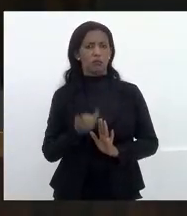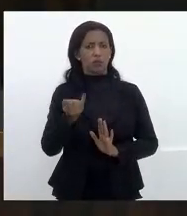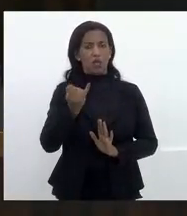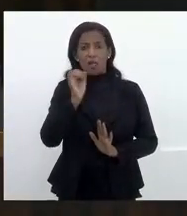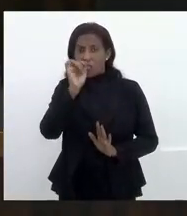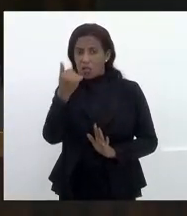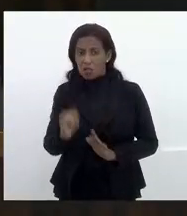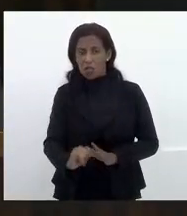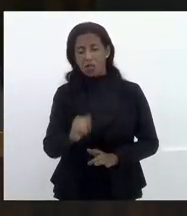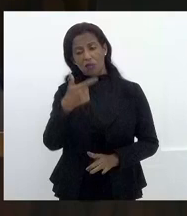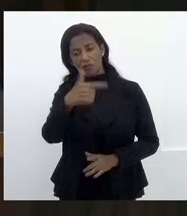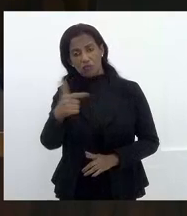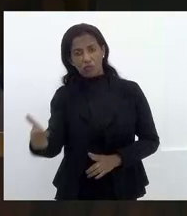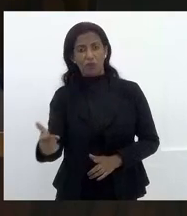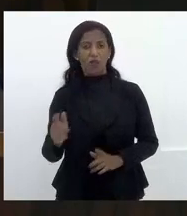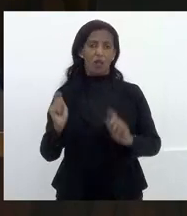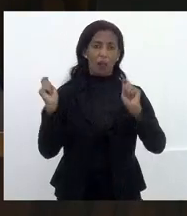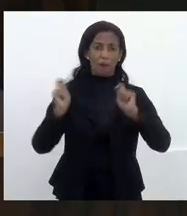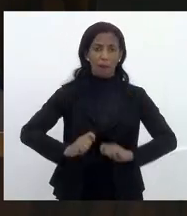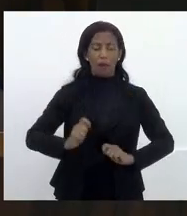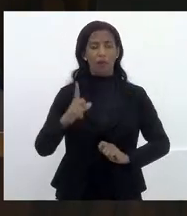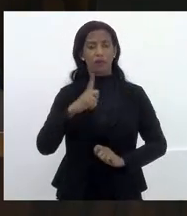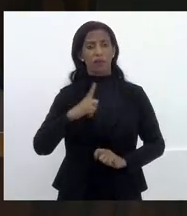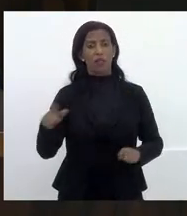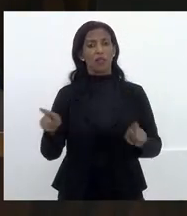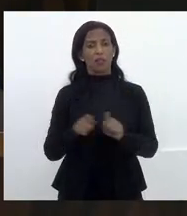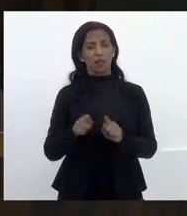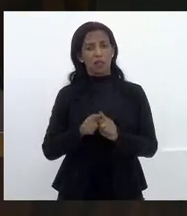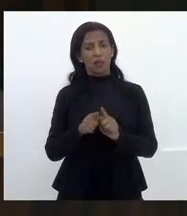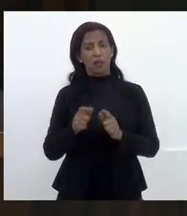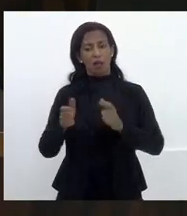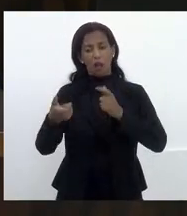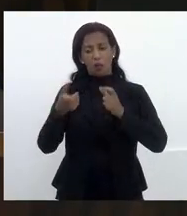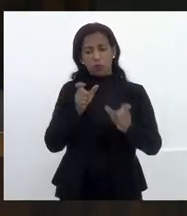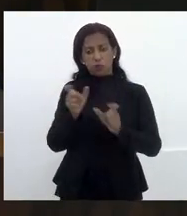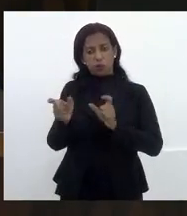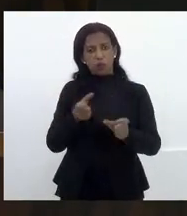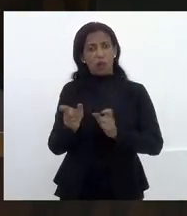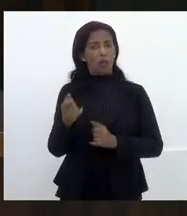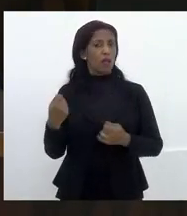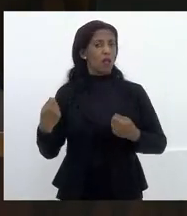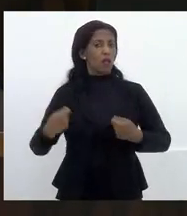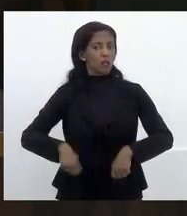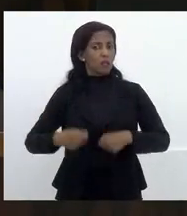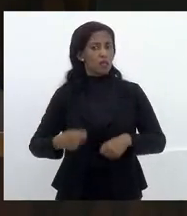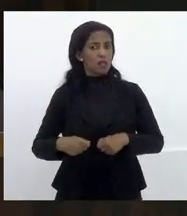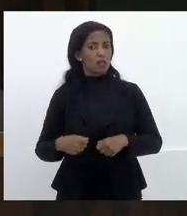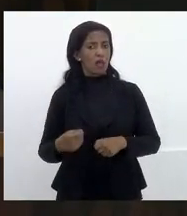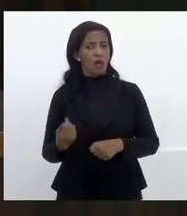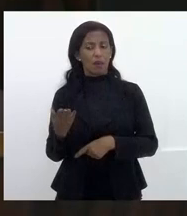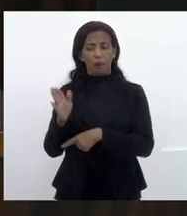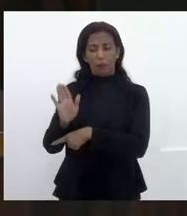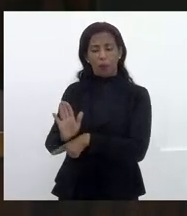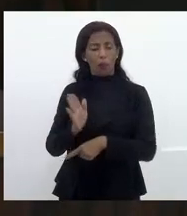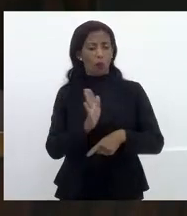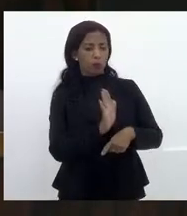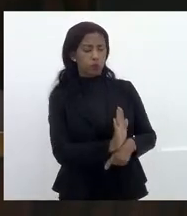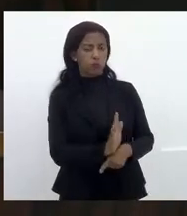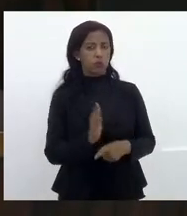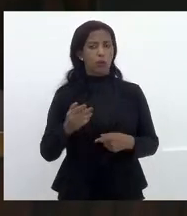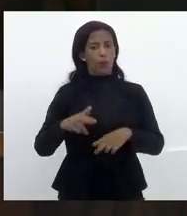e se não houver convergência para que a gente possa ter os argumentos EA fundamentação necessária para defender uma posição outra e